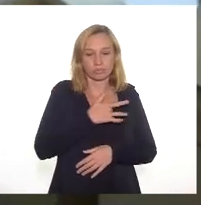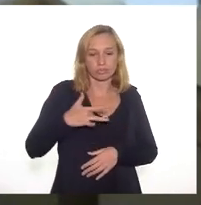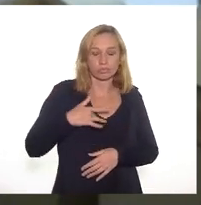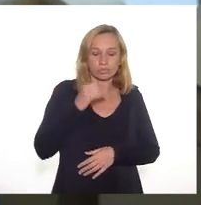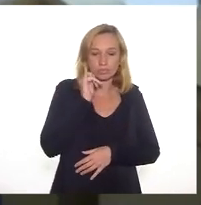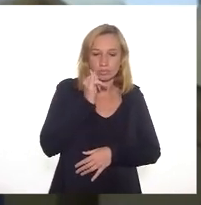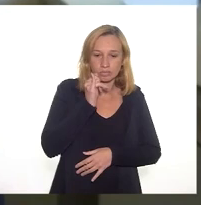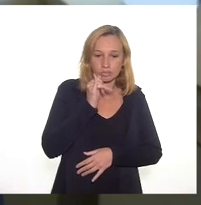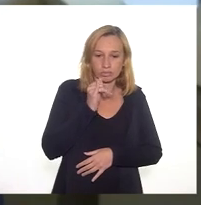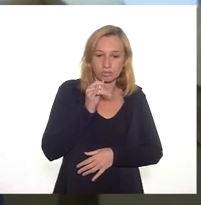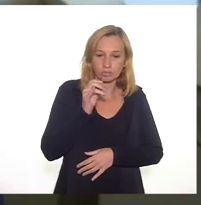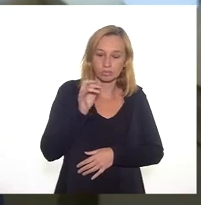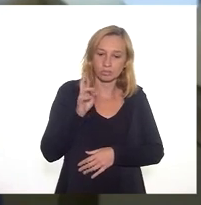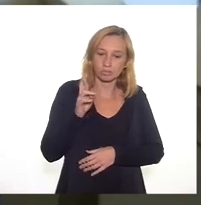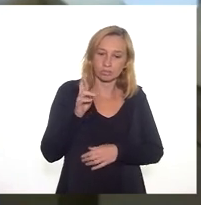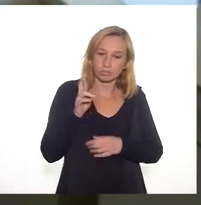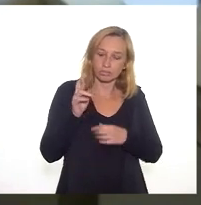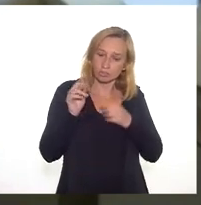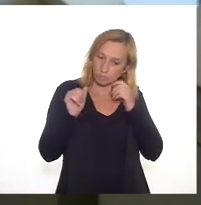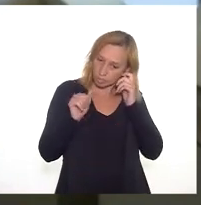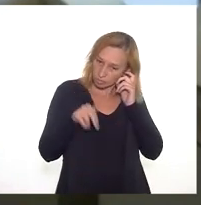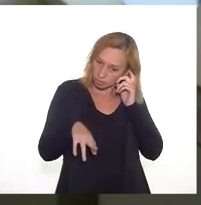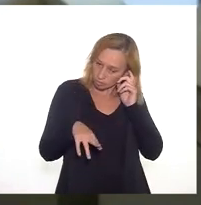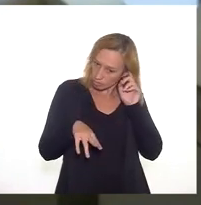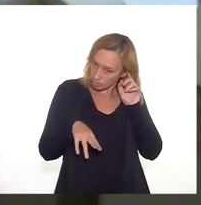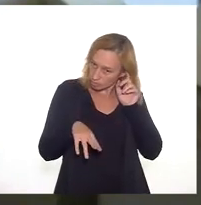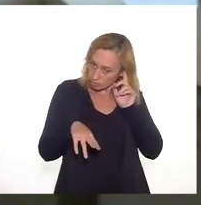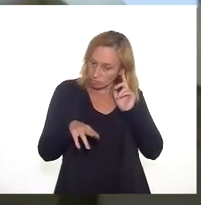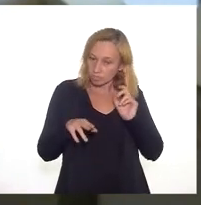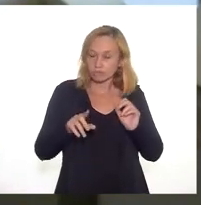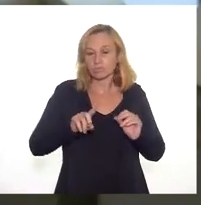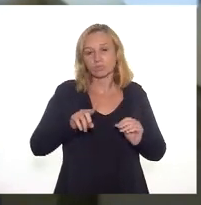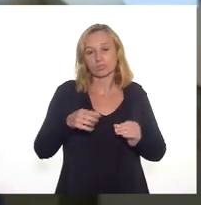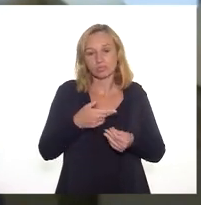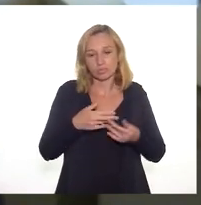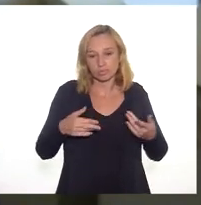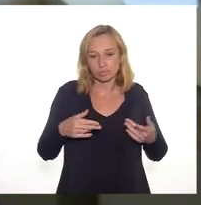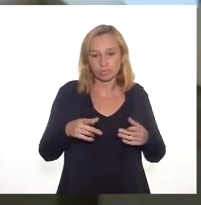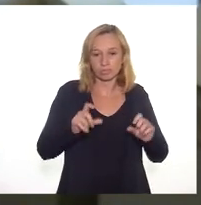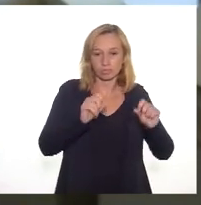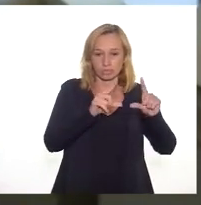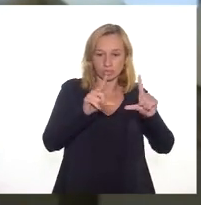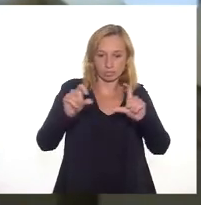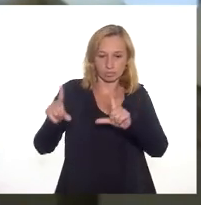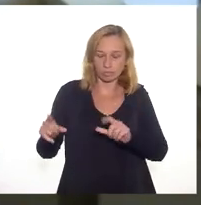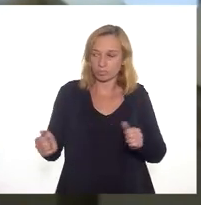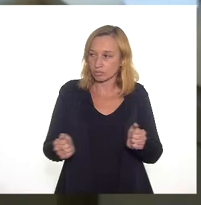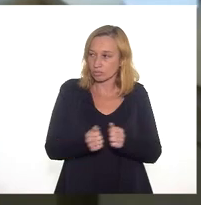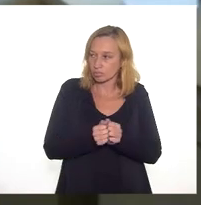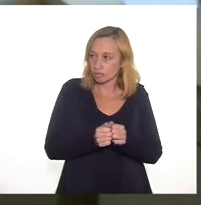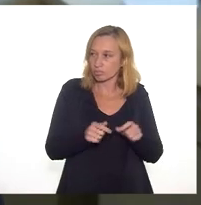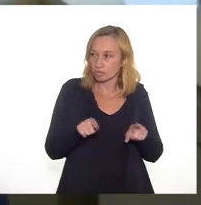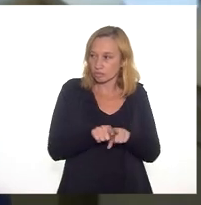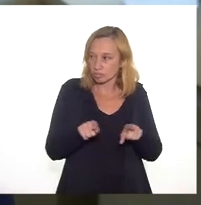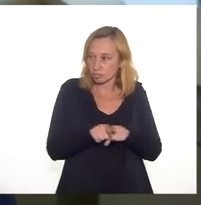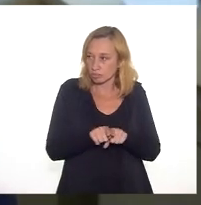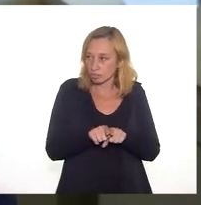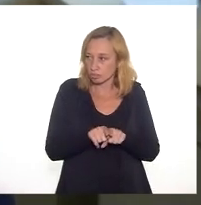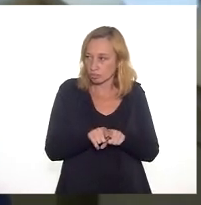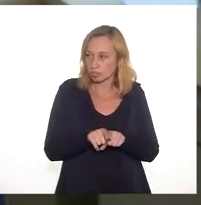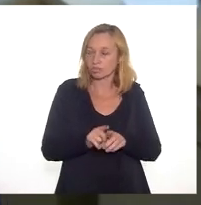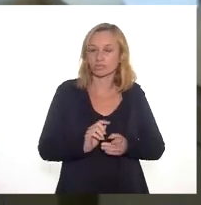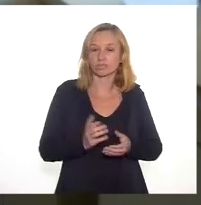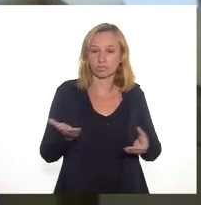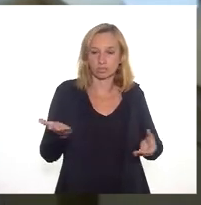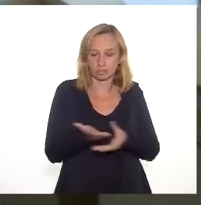deputado Renan Ferreirinha. E muitos que estão aqui na tela participaram ativamente desse